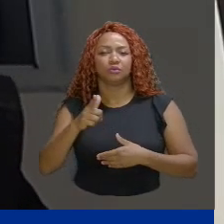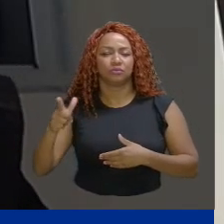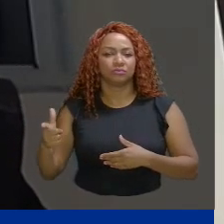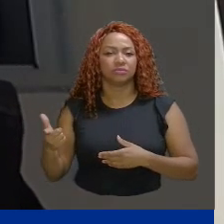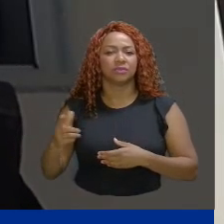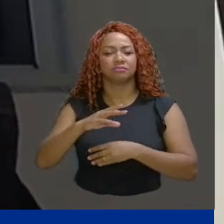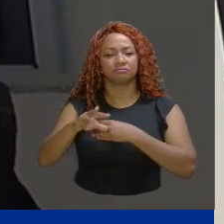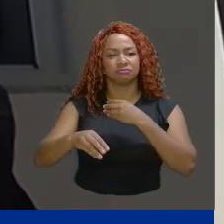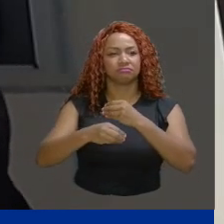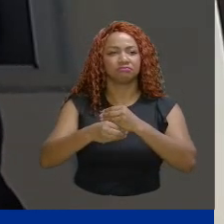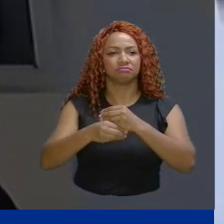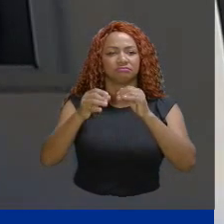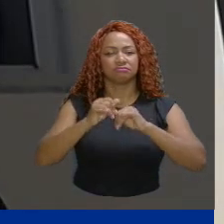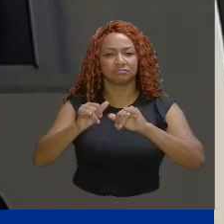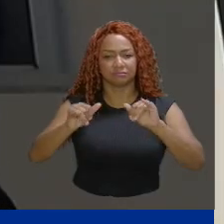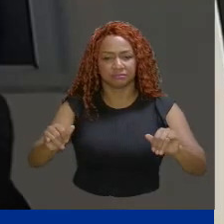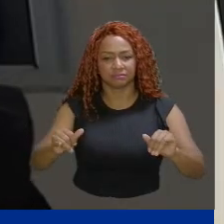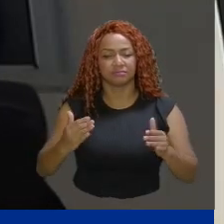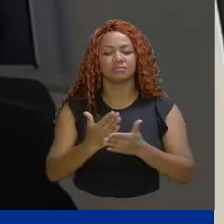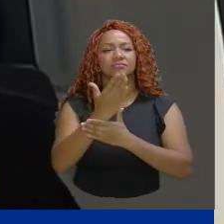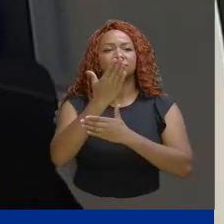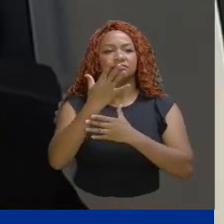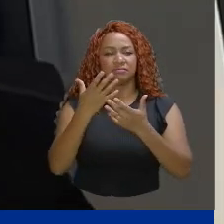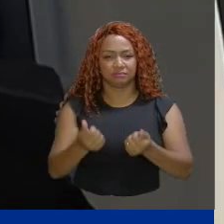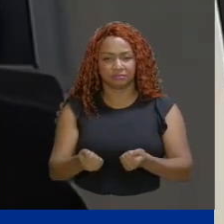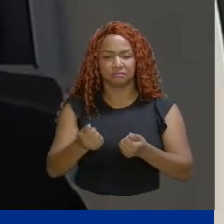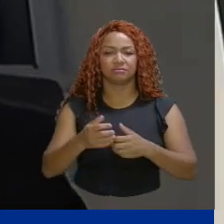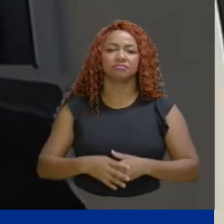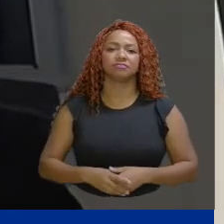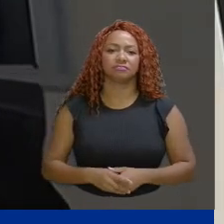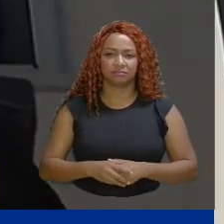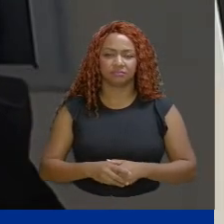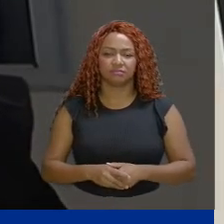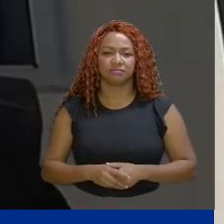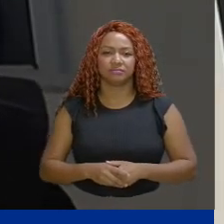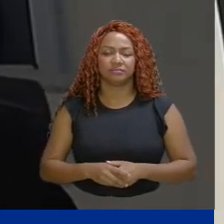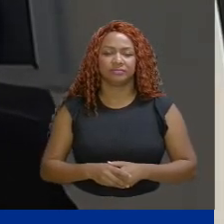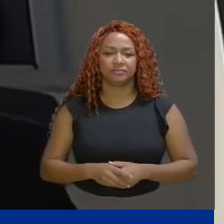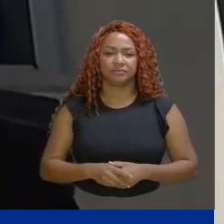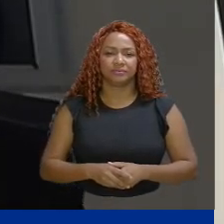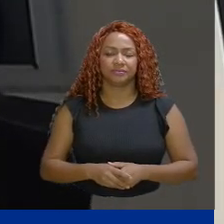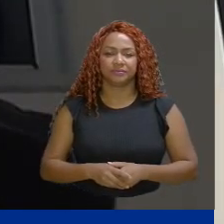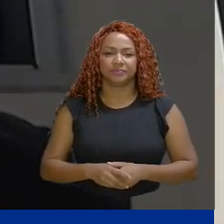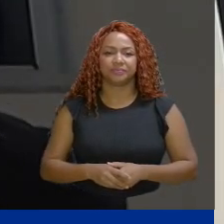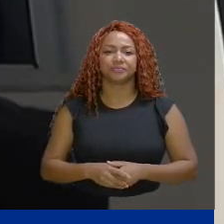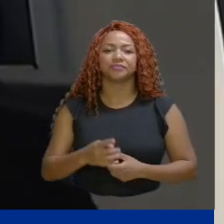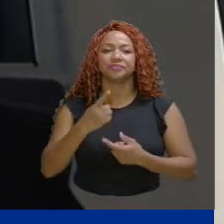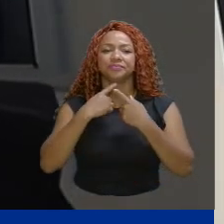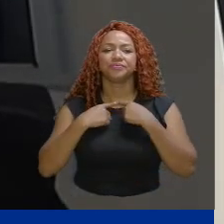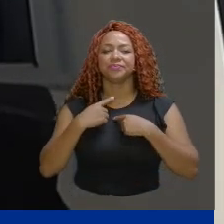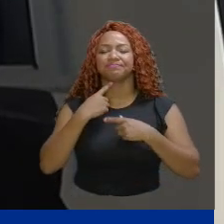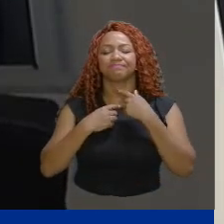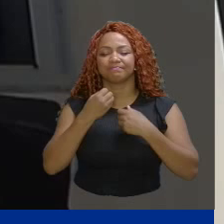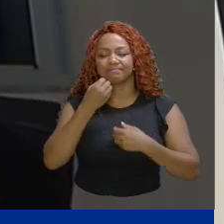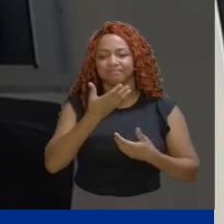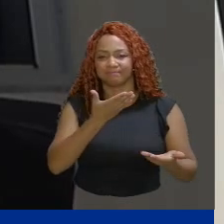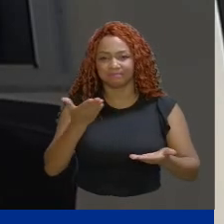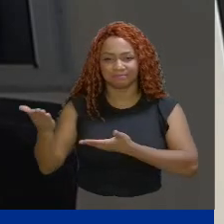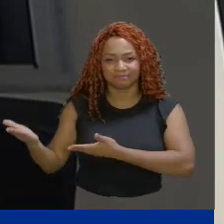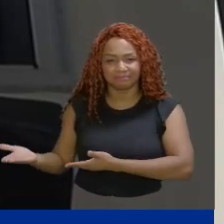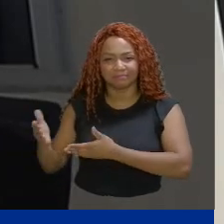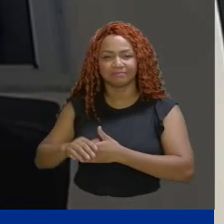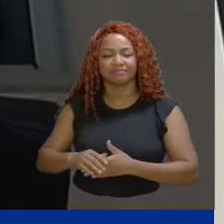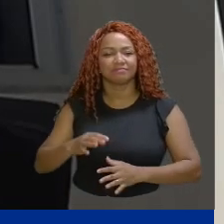acréscimo, declaro a ata aprovada. Ata aprovada, portanto. Desejo boas-vindas ao desembargador